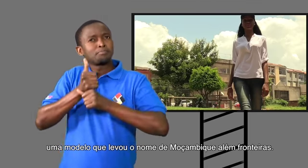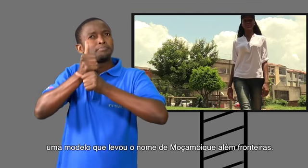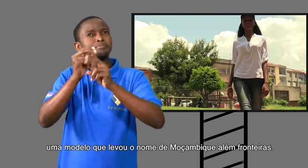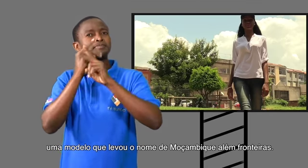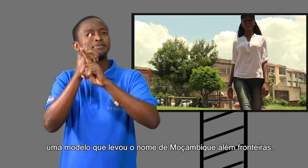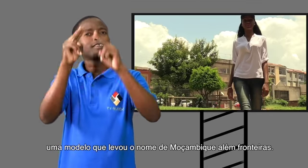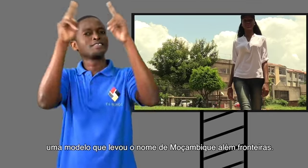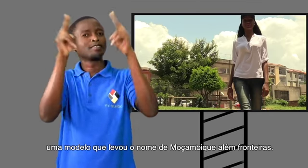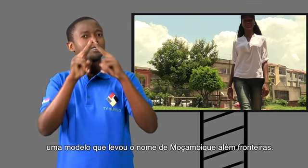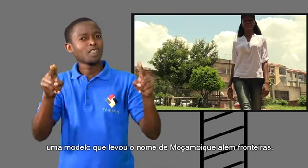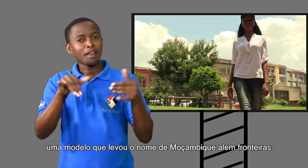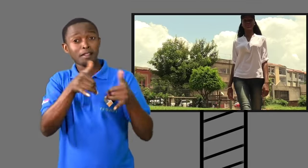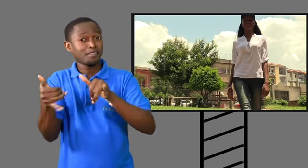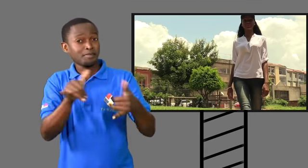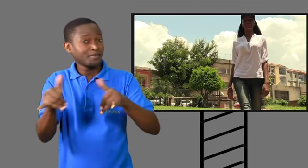além fronteiras.